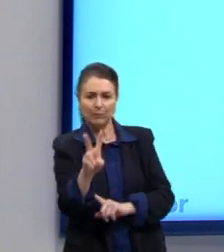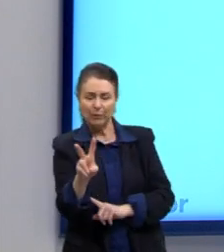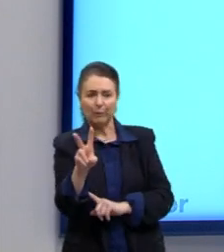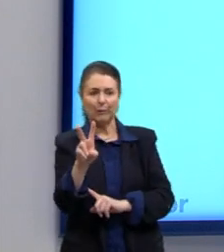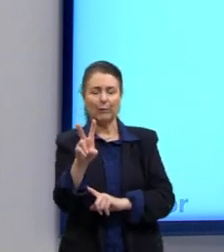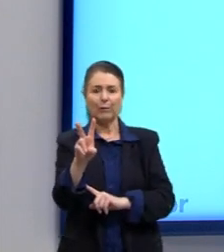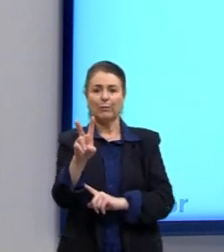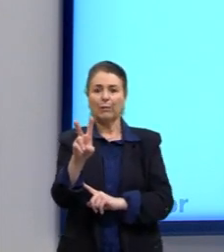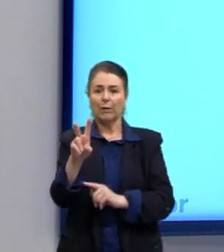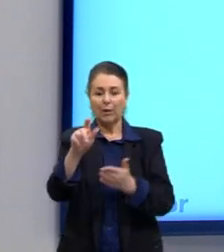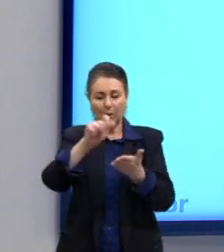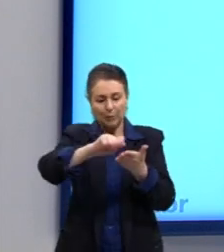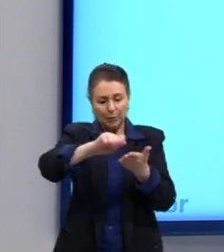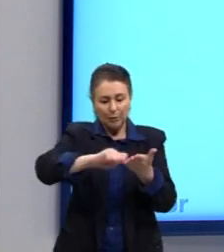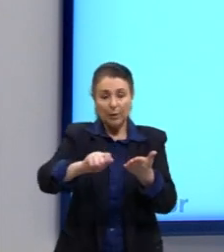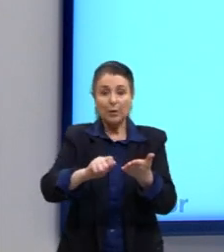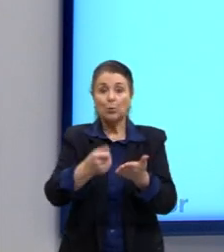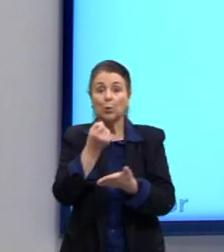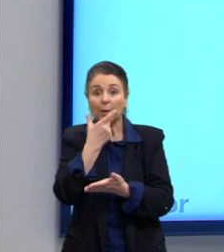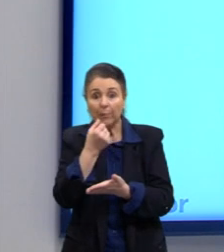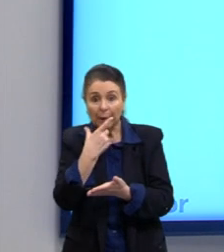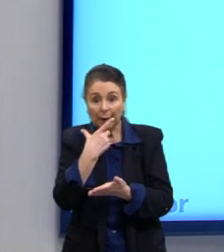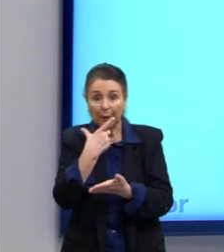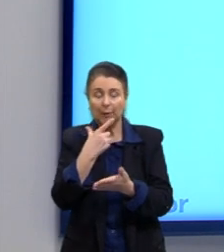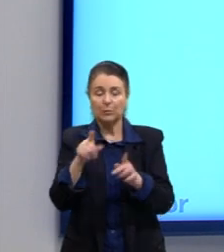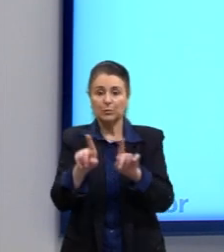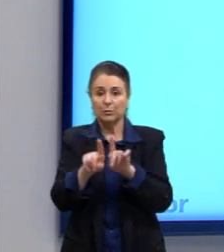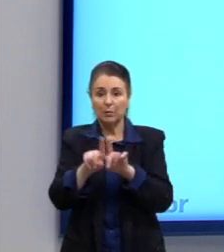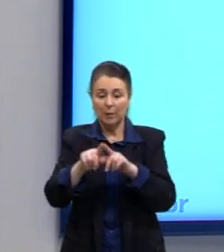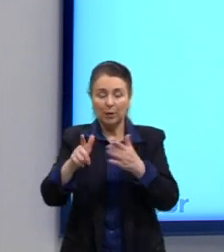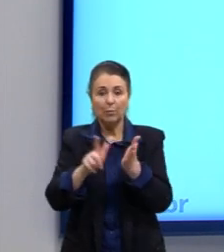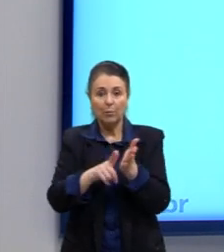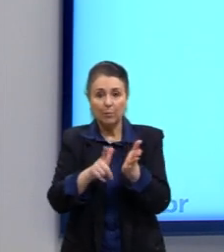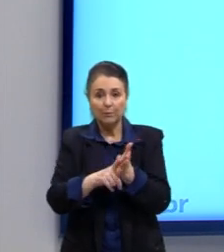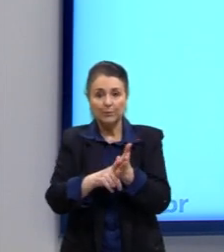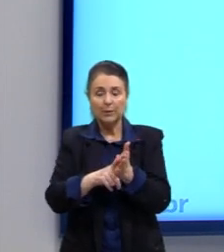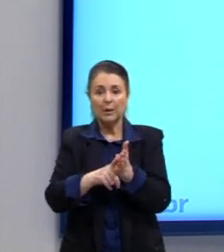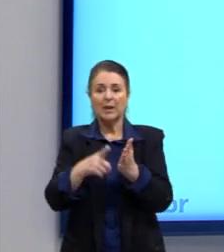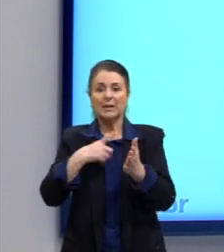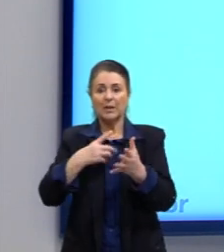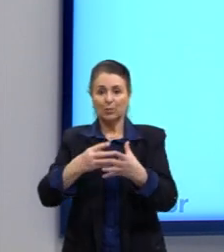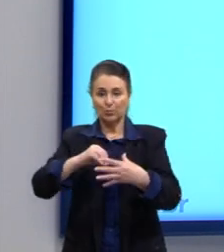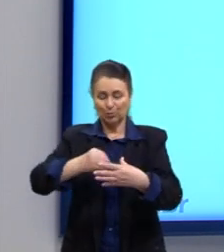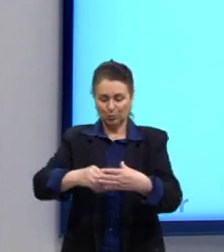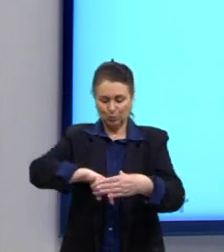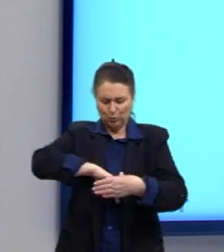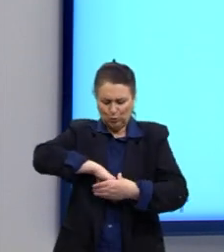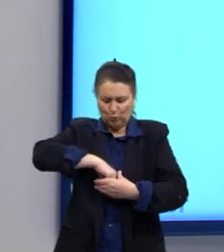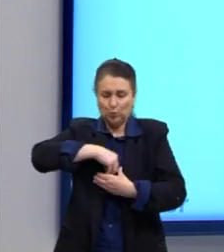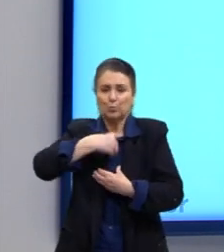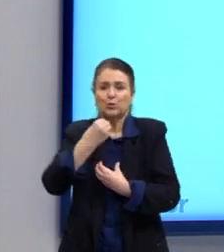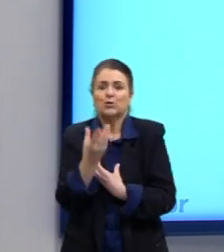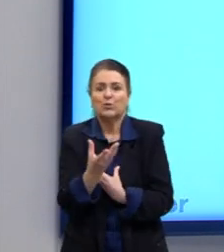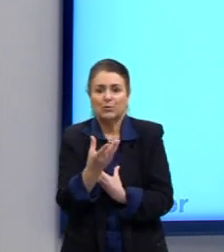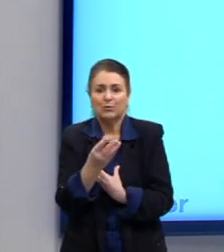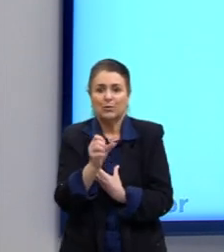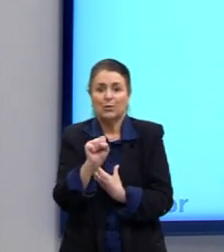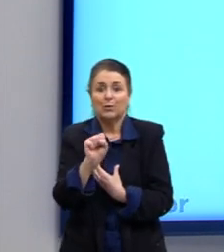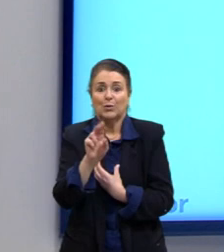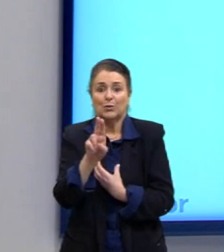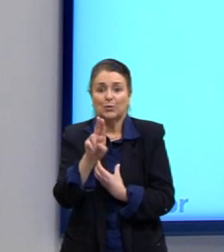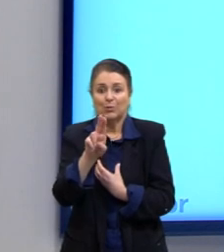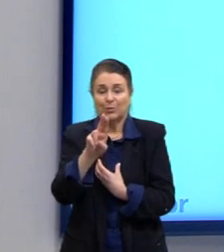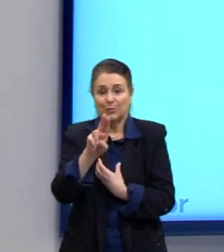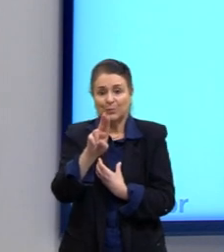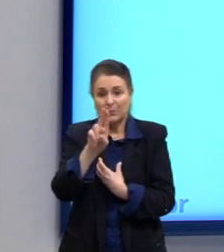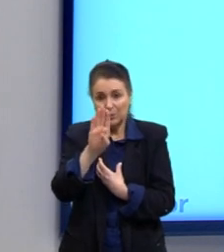que transmite informação expressiva carregada de subjetividade subjetividade aquilo que